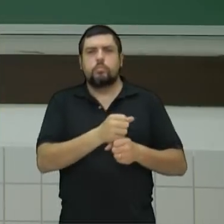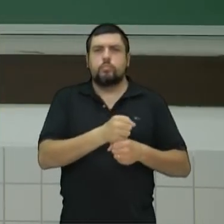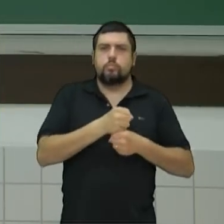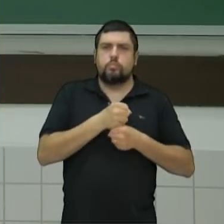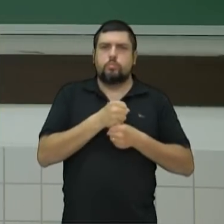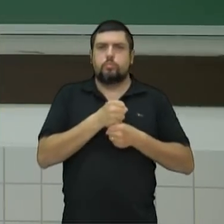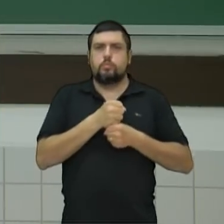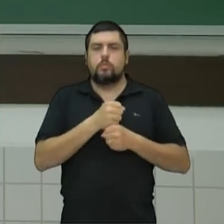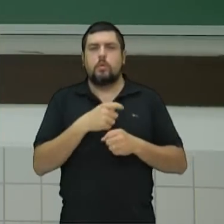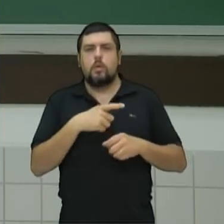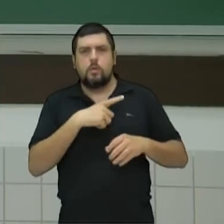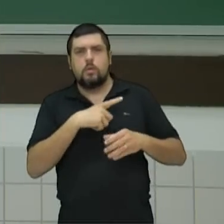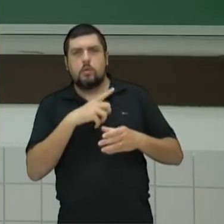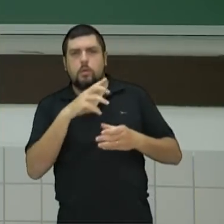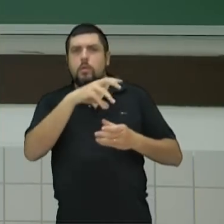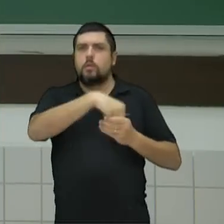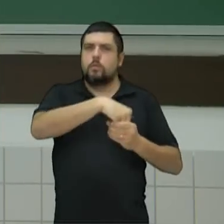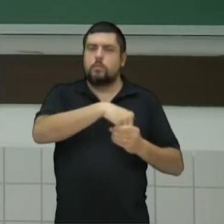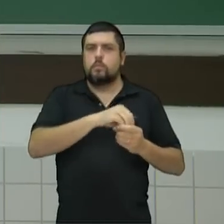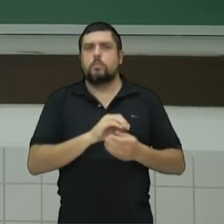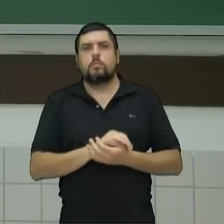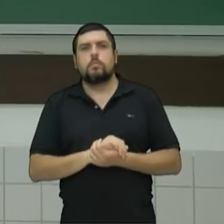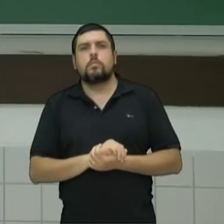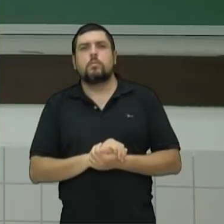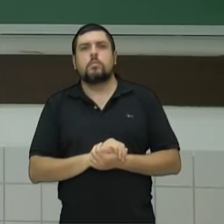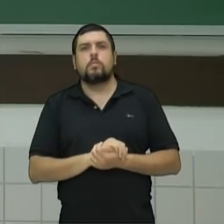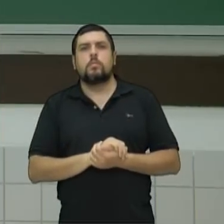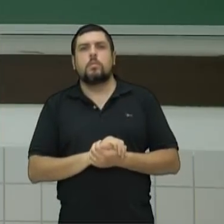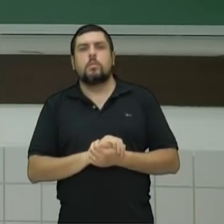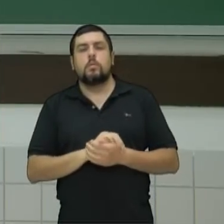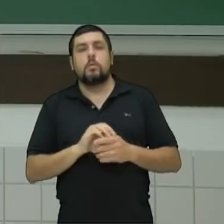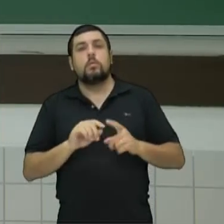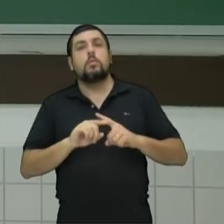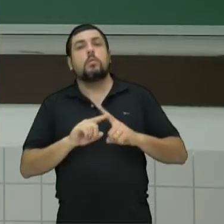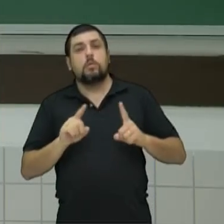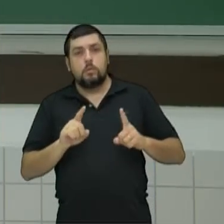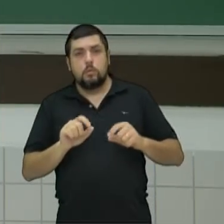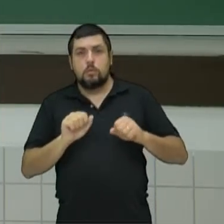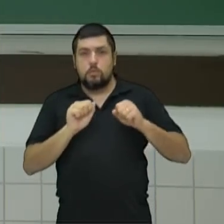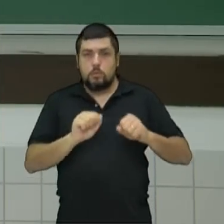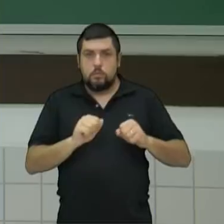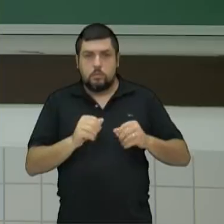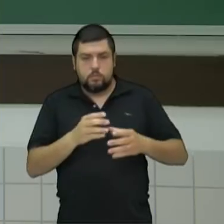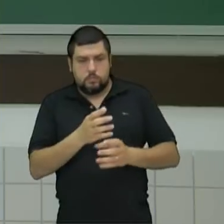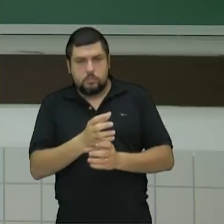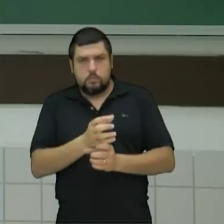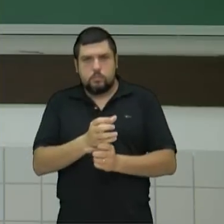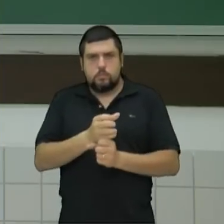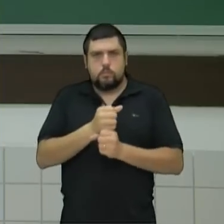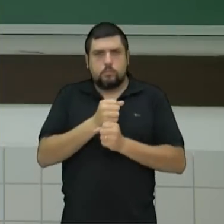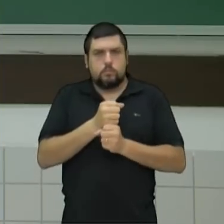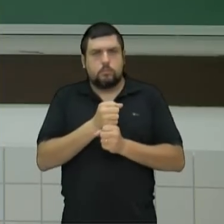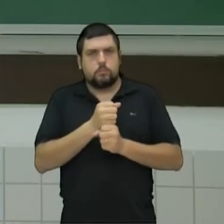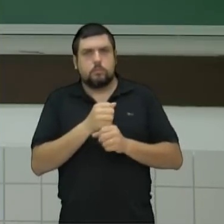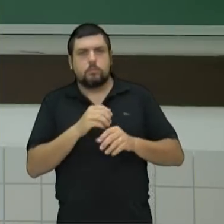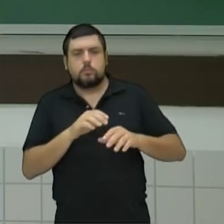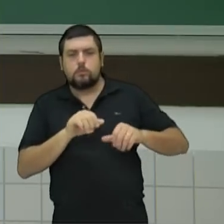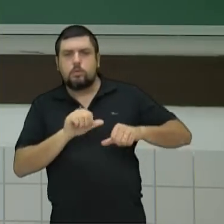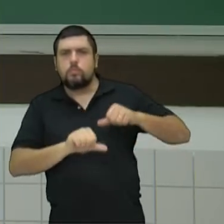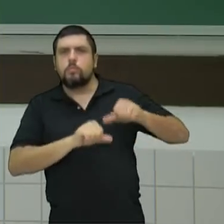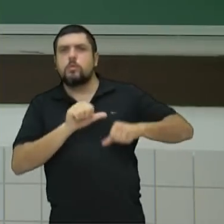de conservação da quantidade de movimento. Mas nós temos a tendência também de alterar essa quantidade de movimento. Aí, o que a gente precisa para